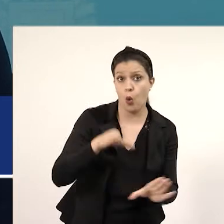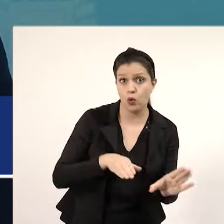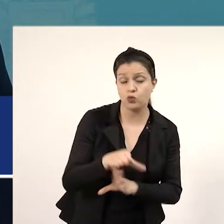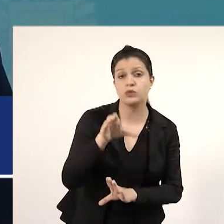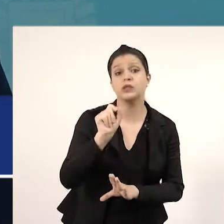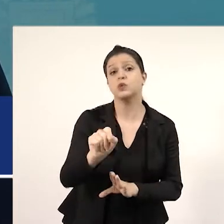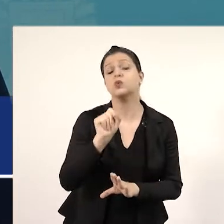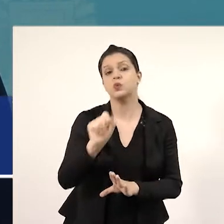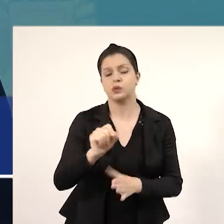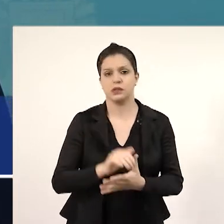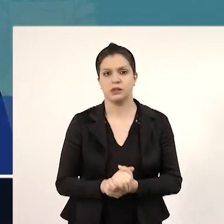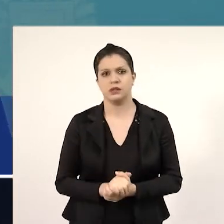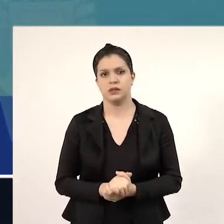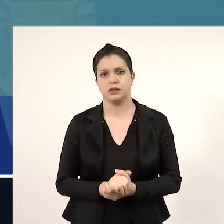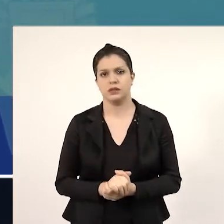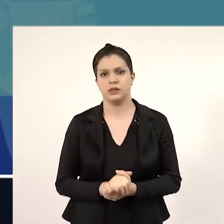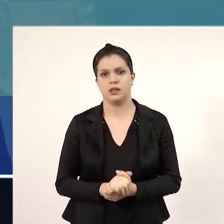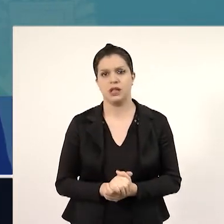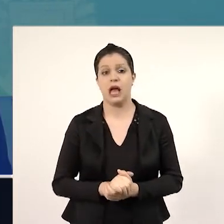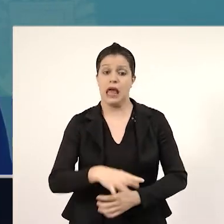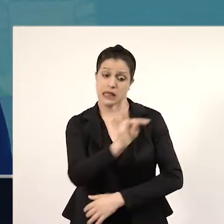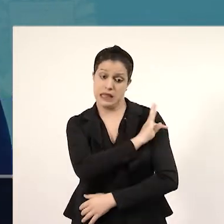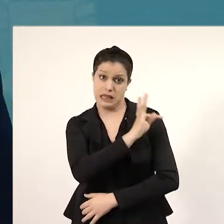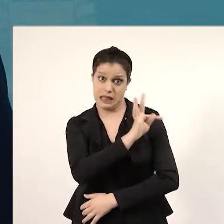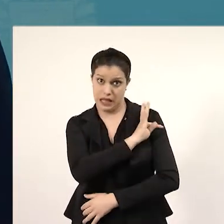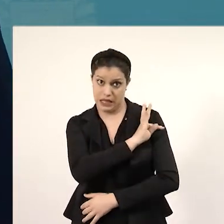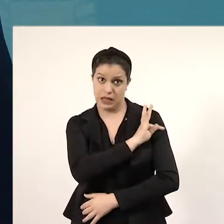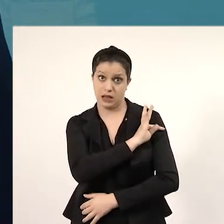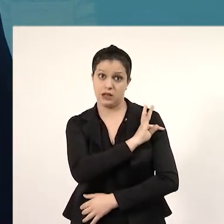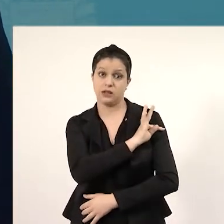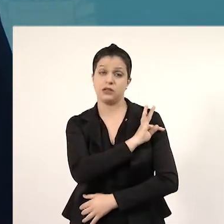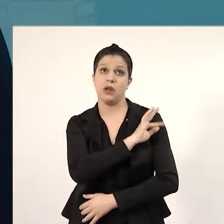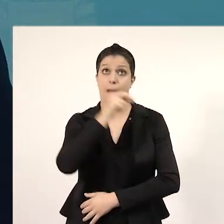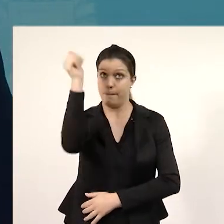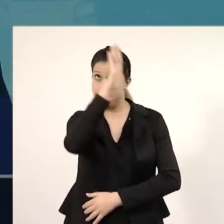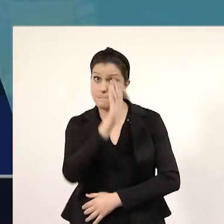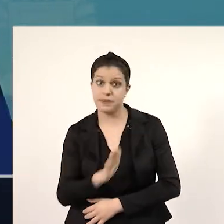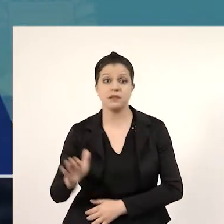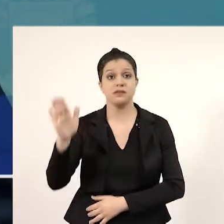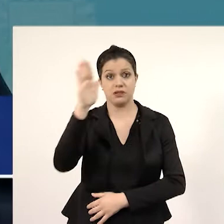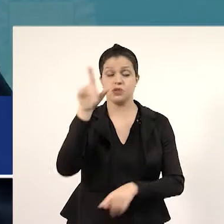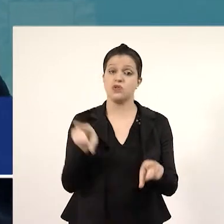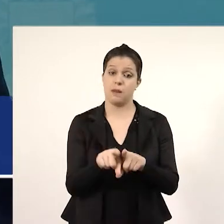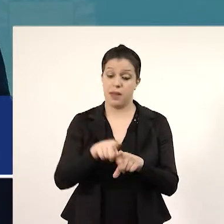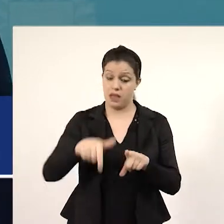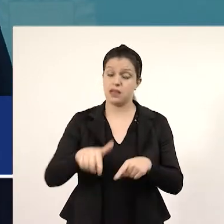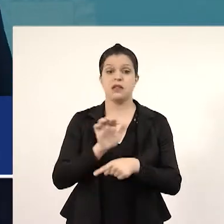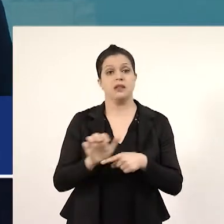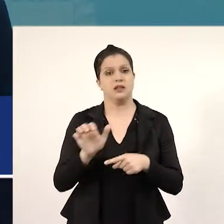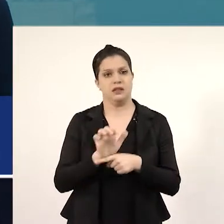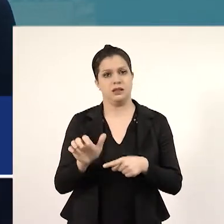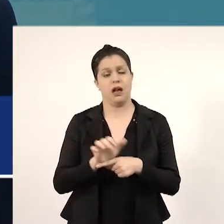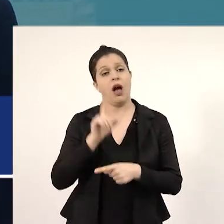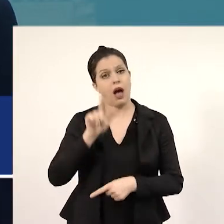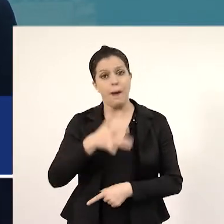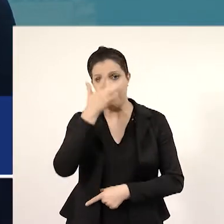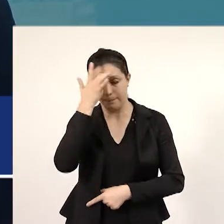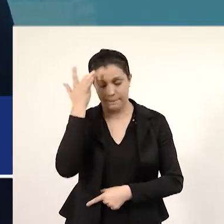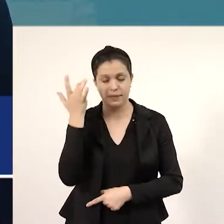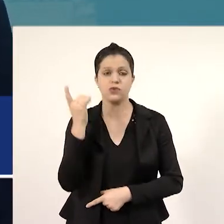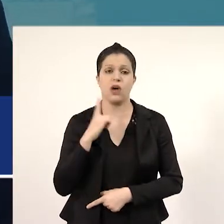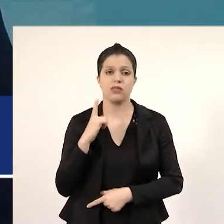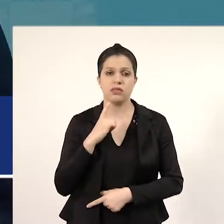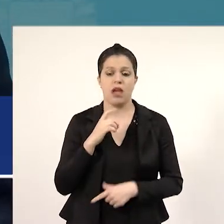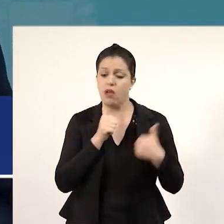as decisões elas vêm sempre orientadas a partir de técnicos